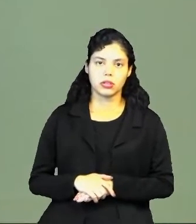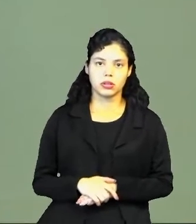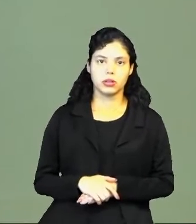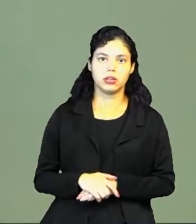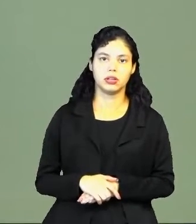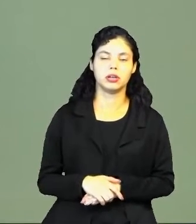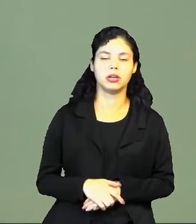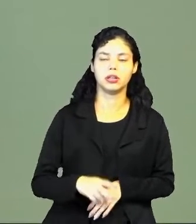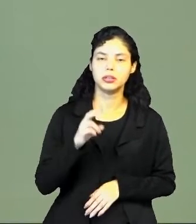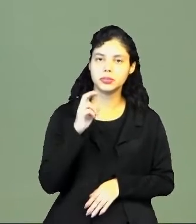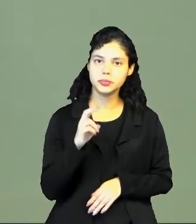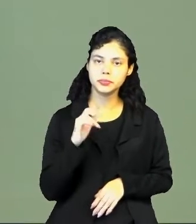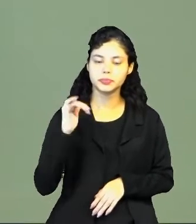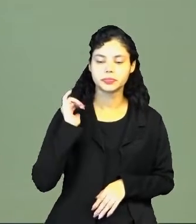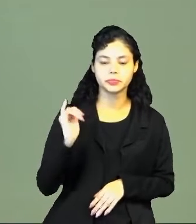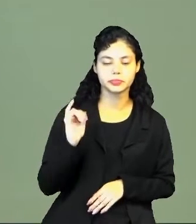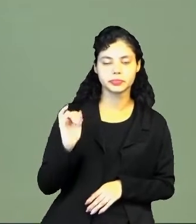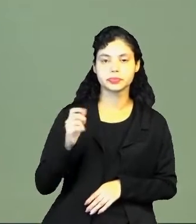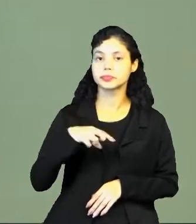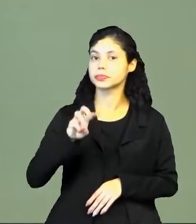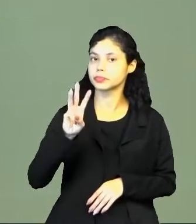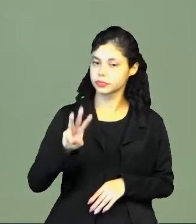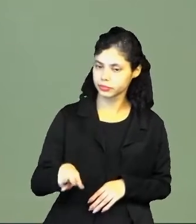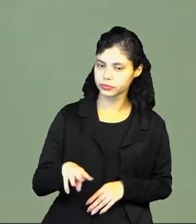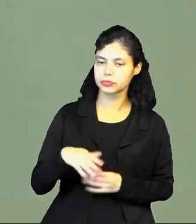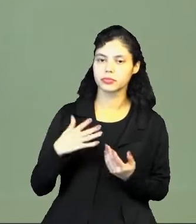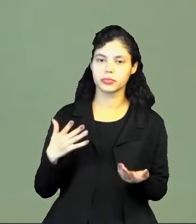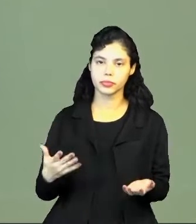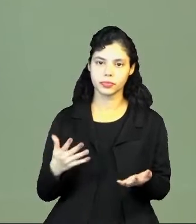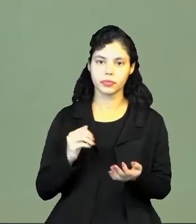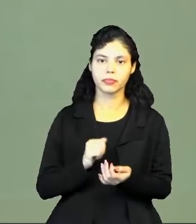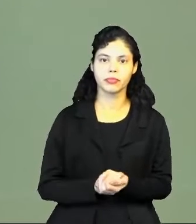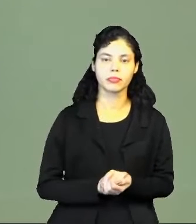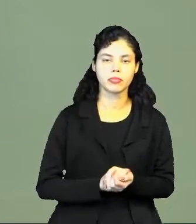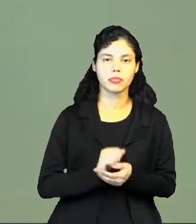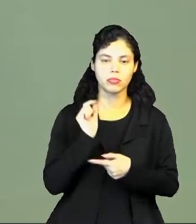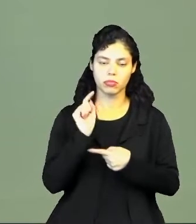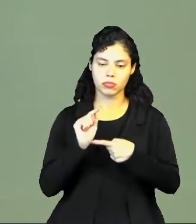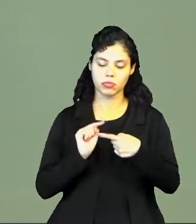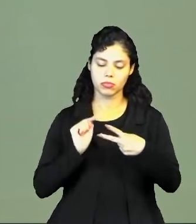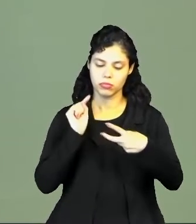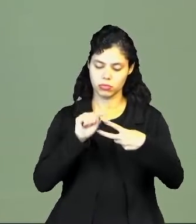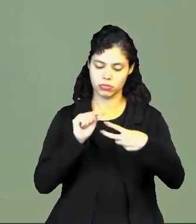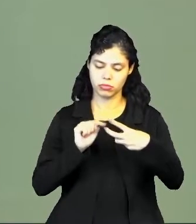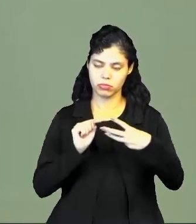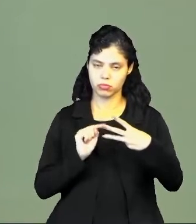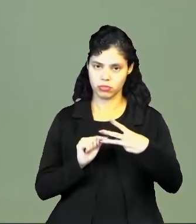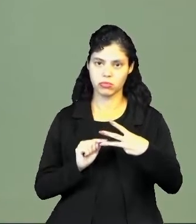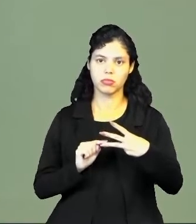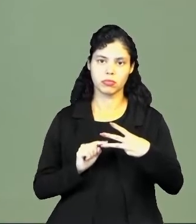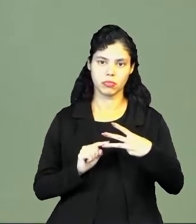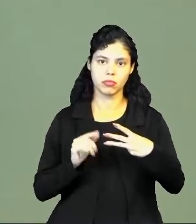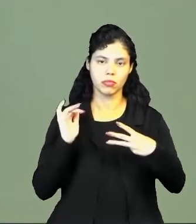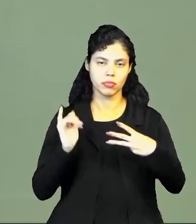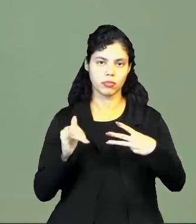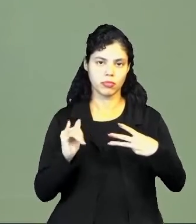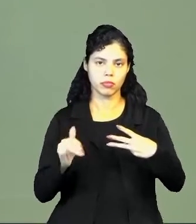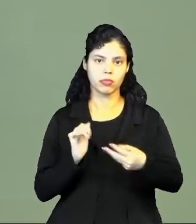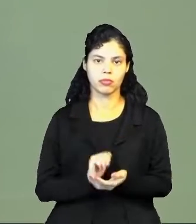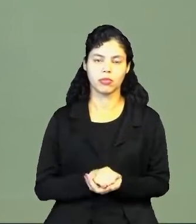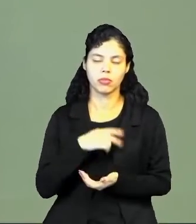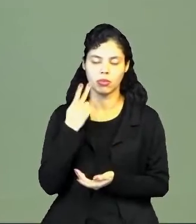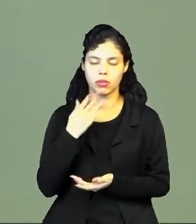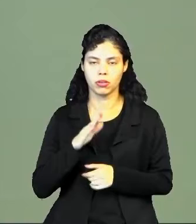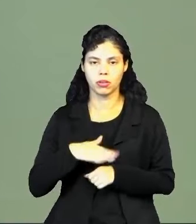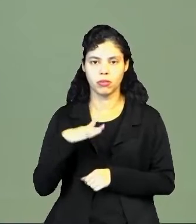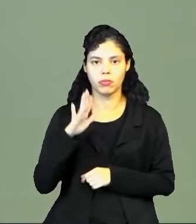sobre o narrador, que é quem conta a história. Mas esse narrador ele é dividido em 3 tipos, né? Vamos começar a nossa aula